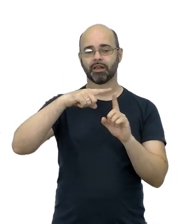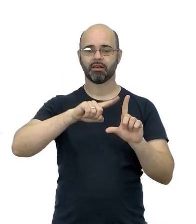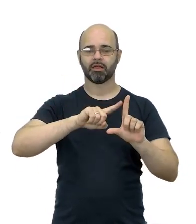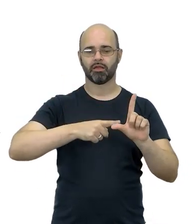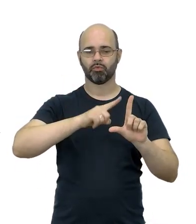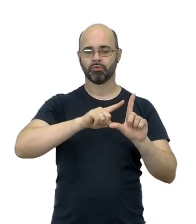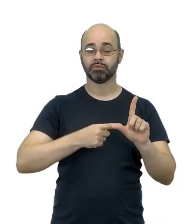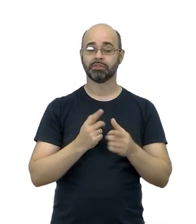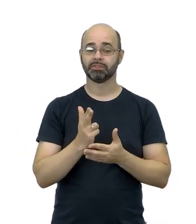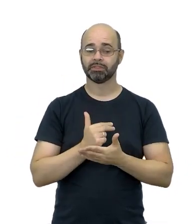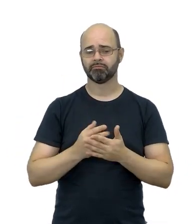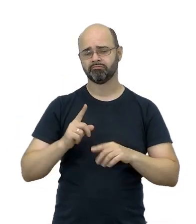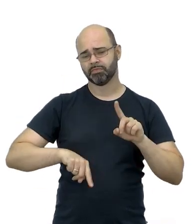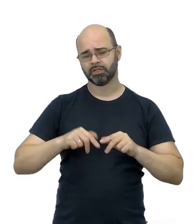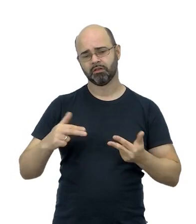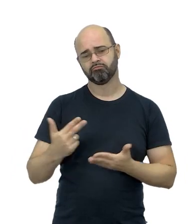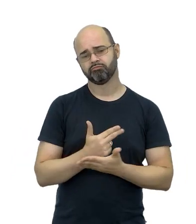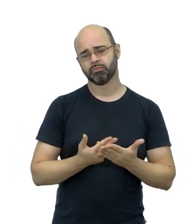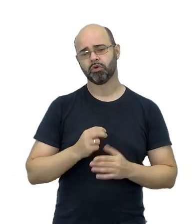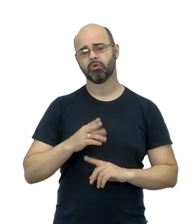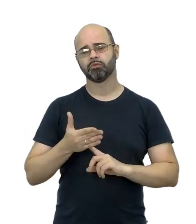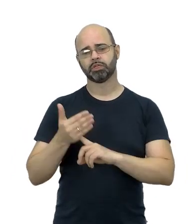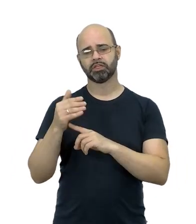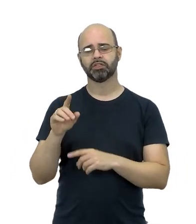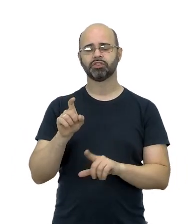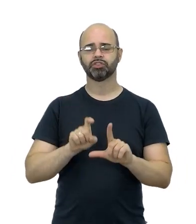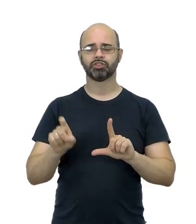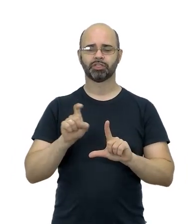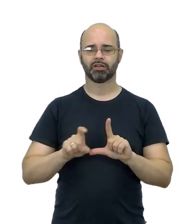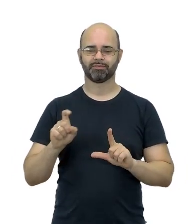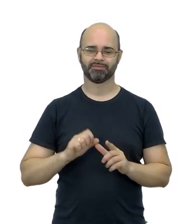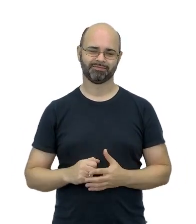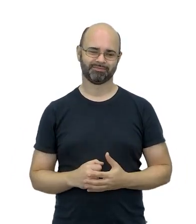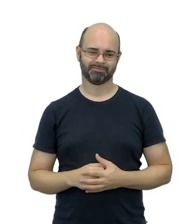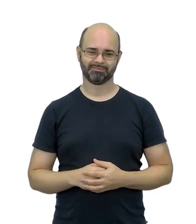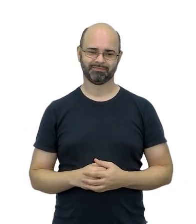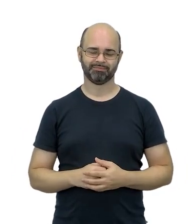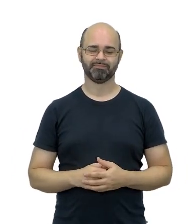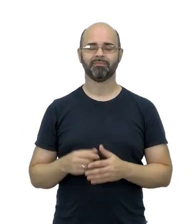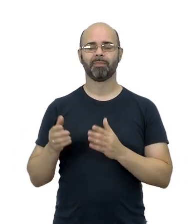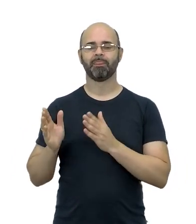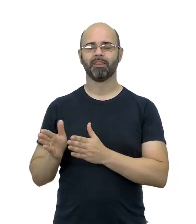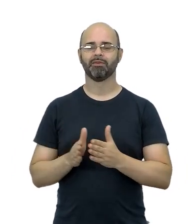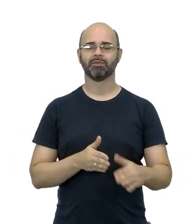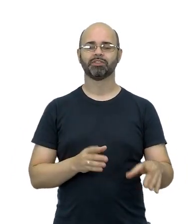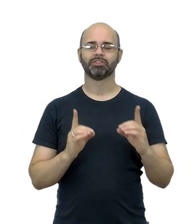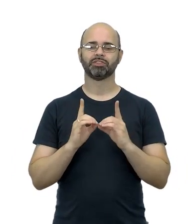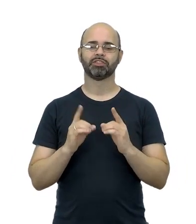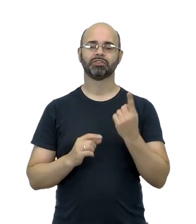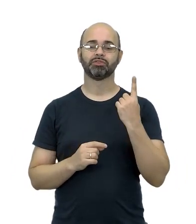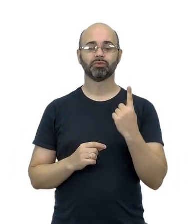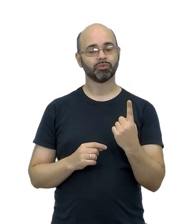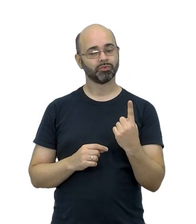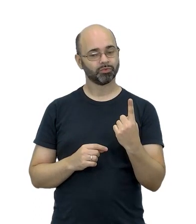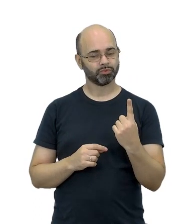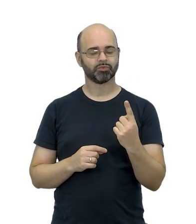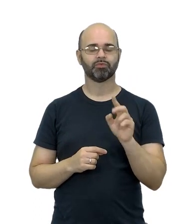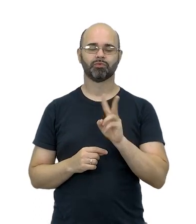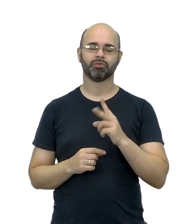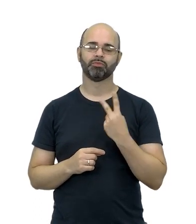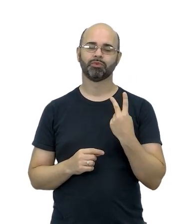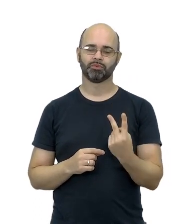utilizando material de desenho ou tecnologias digitais. Está lá na sequência didática 1 do volume 2, na aula 8. E aí nós temos